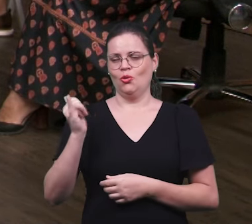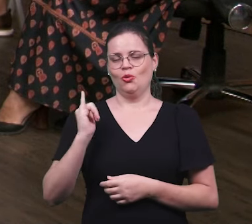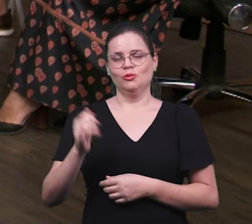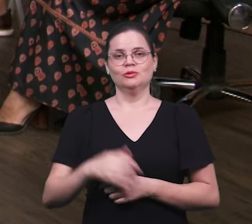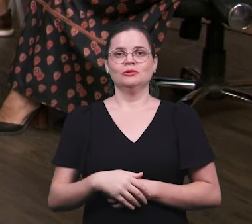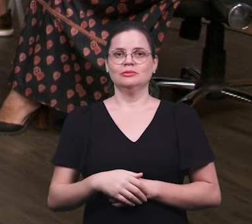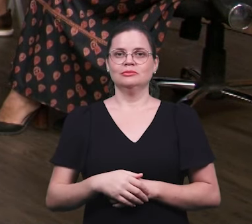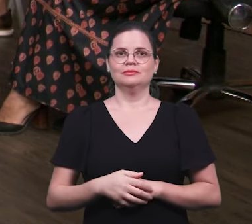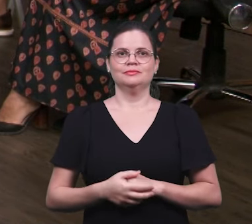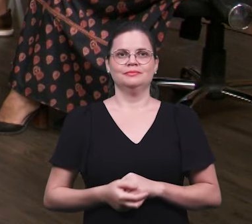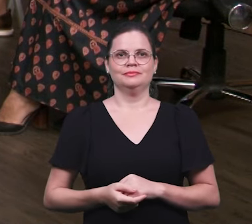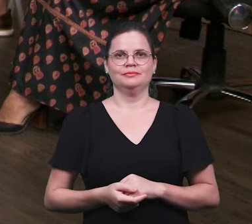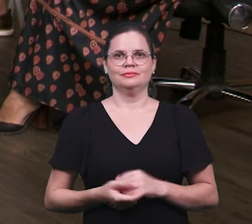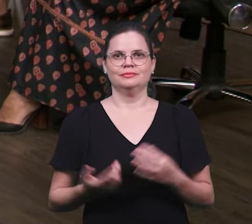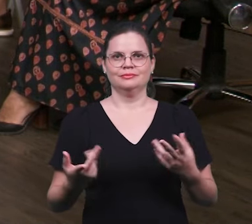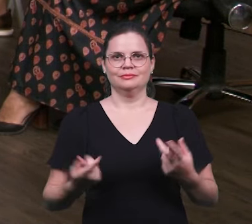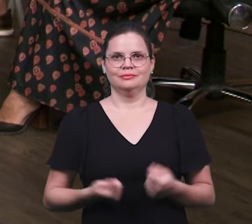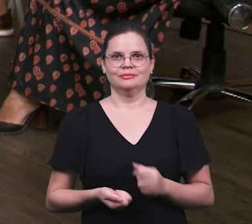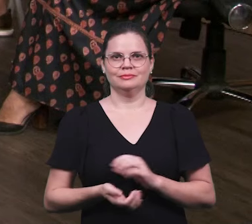algo glorioso.